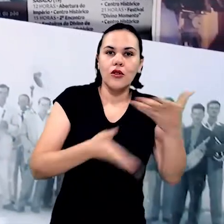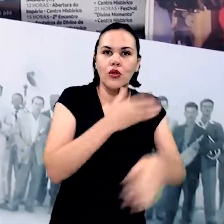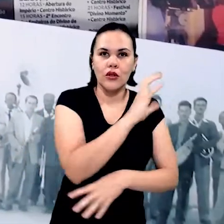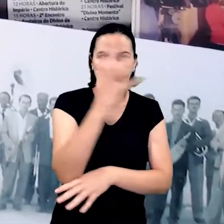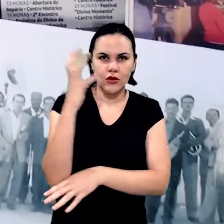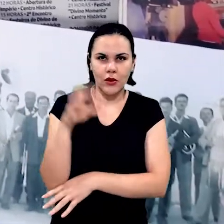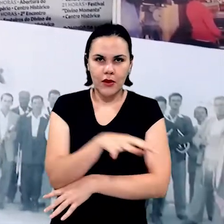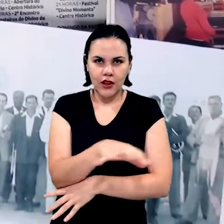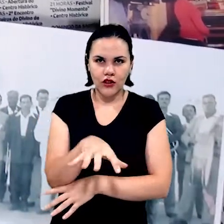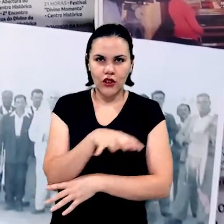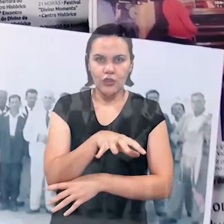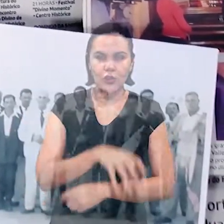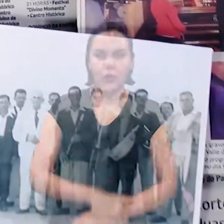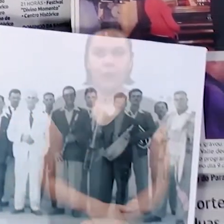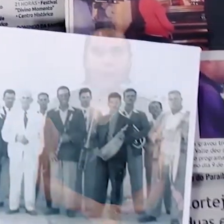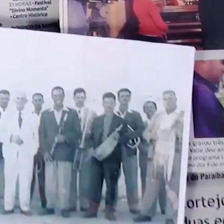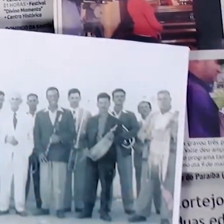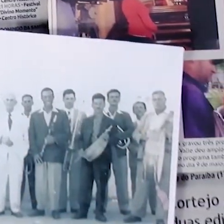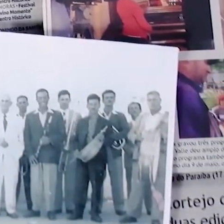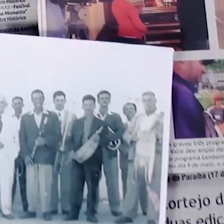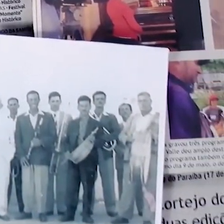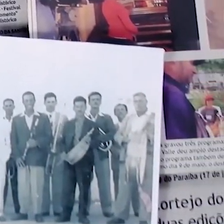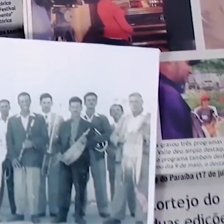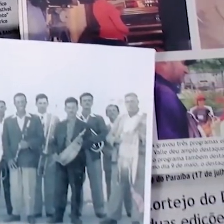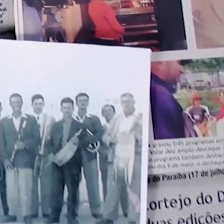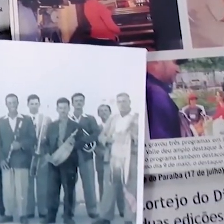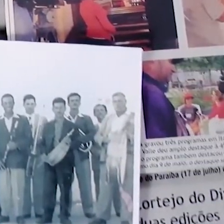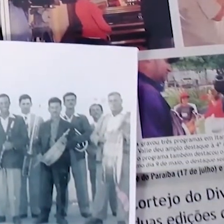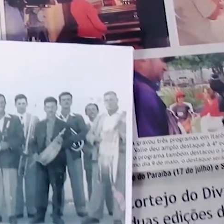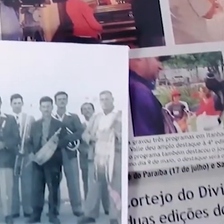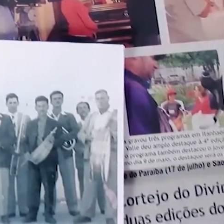e ambiental da região.